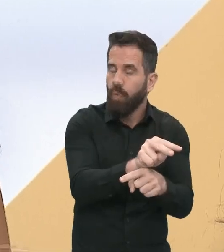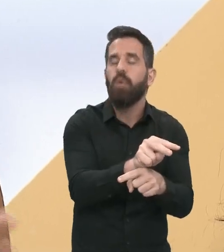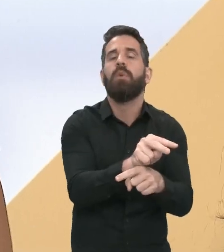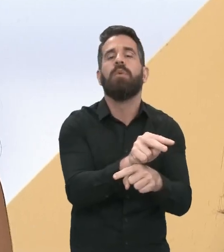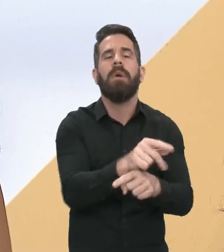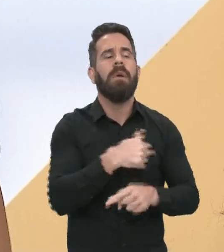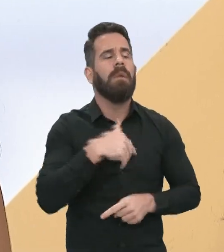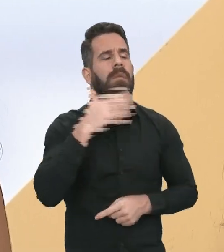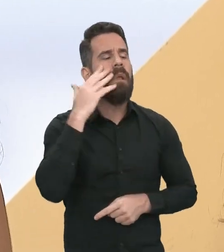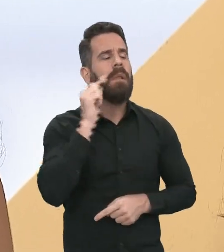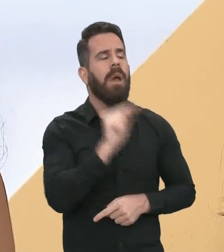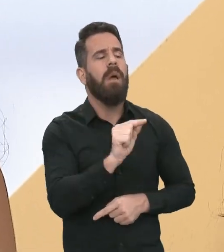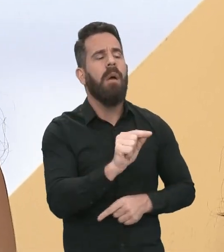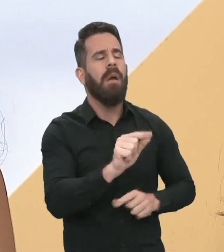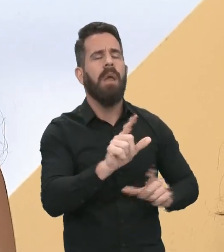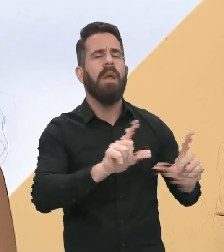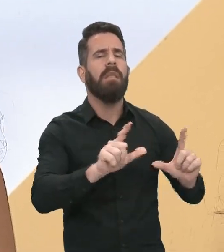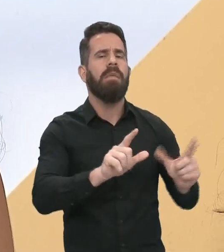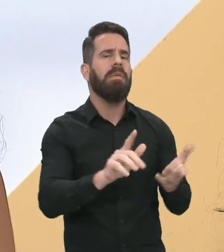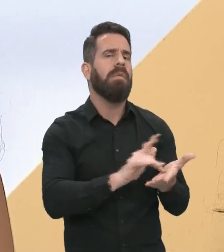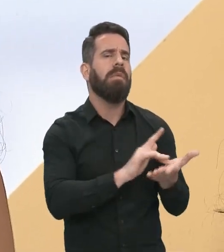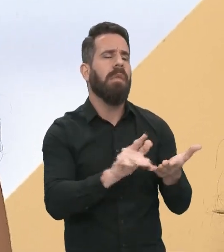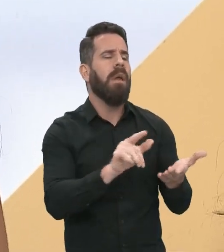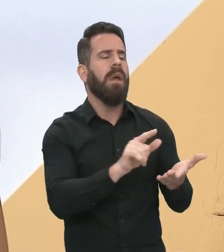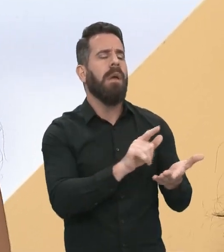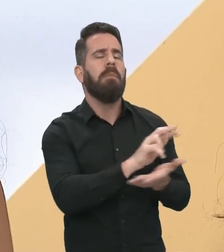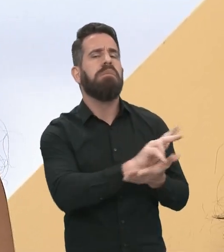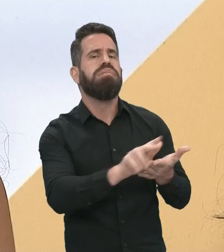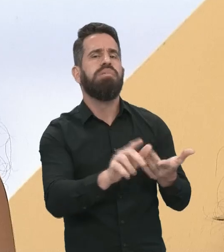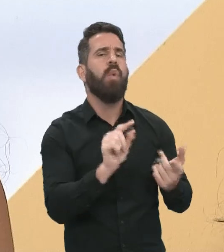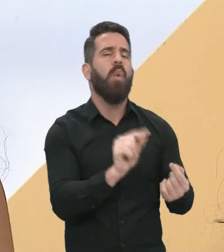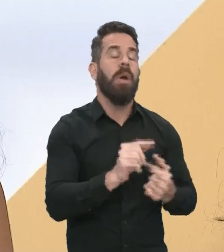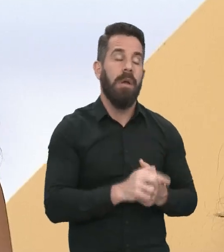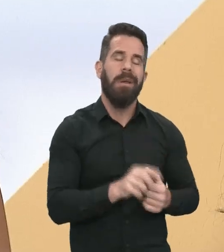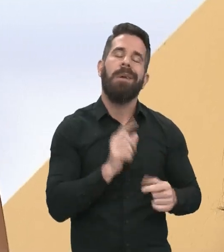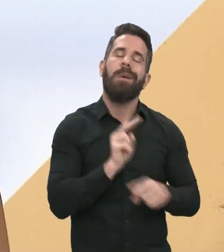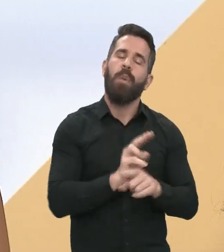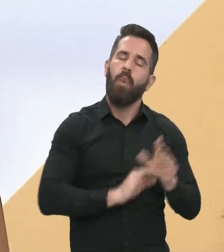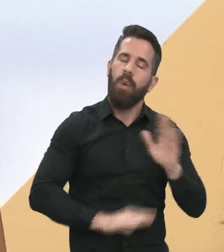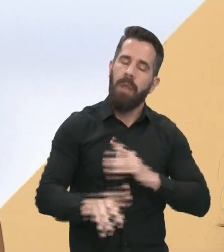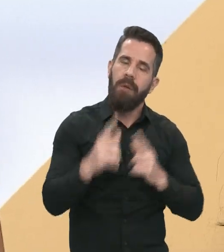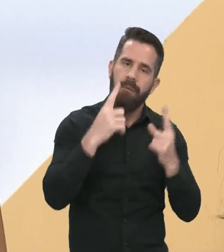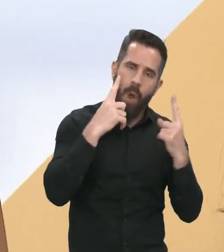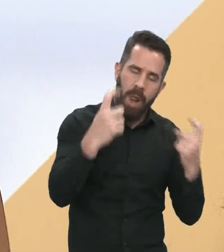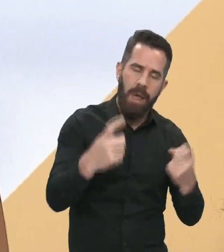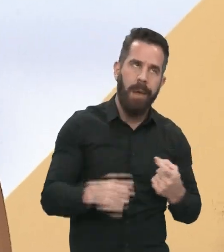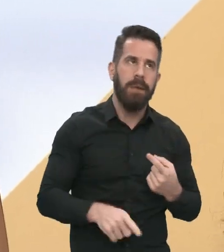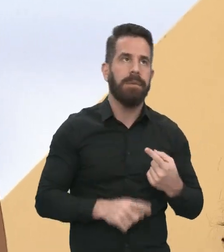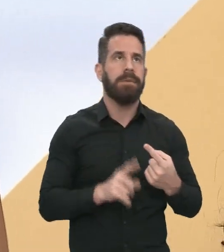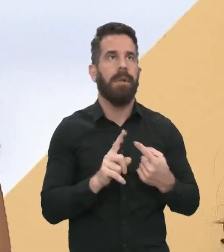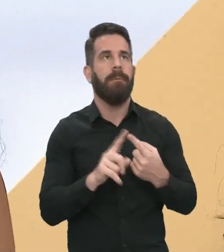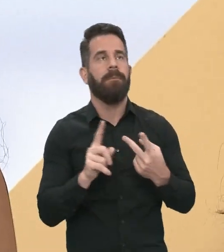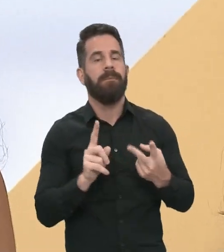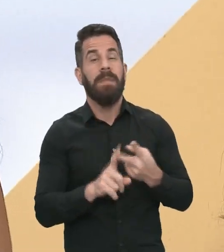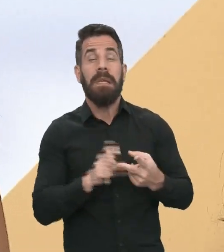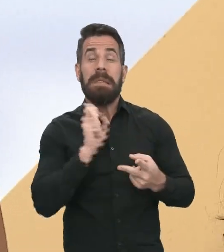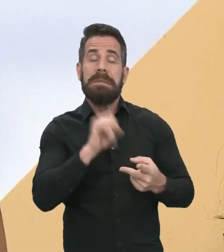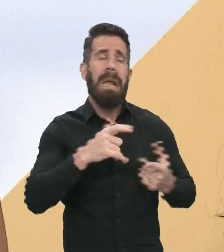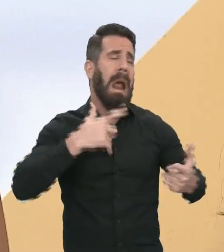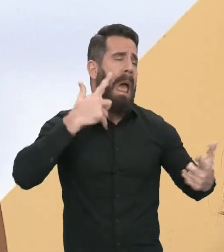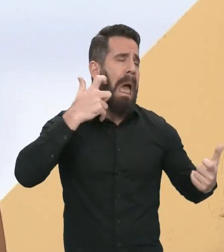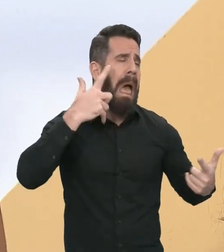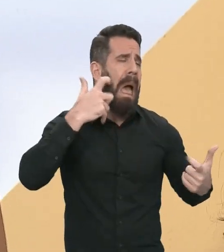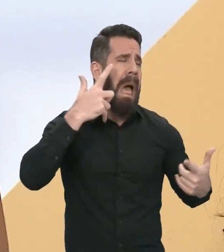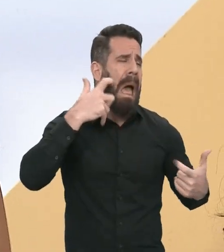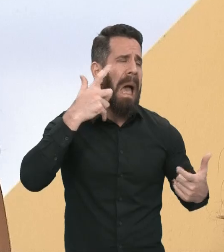o que está passando naquela tela, que tome cuidado com os conteúdos violentos, que não use as telas quando a criança está dando birra para reforçar algum